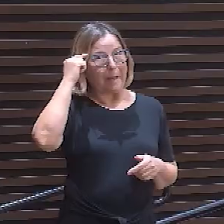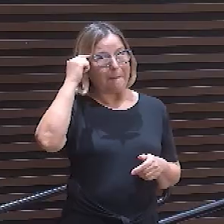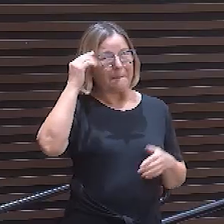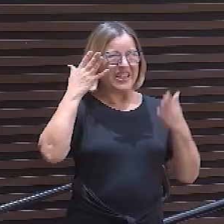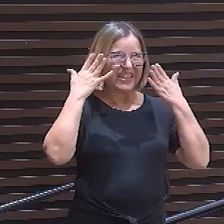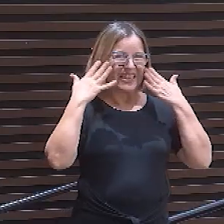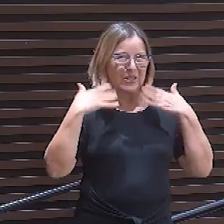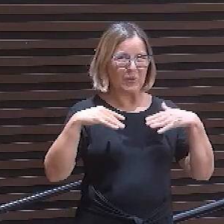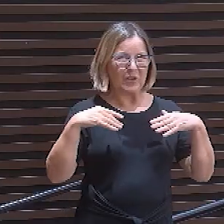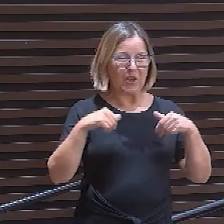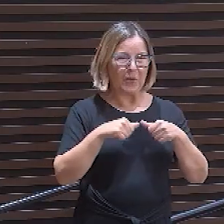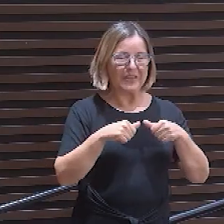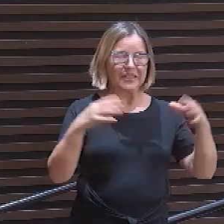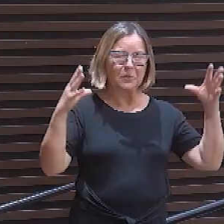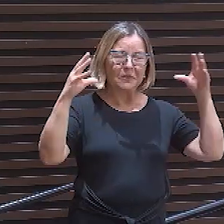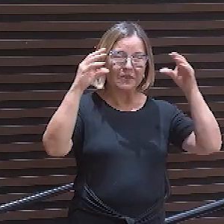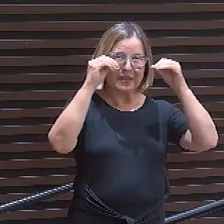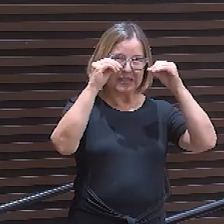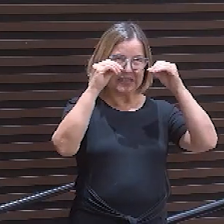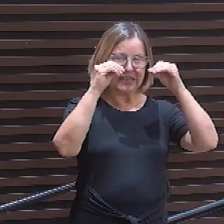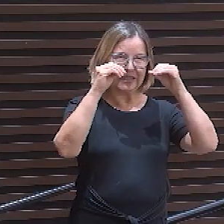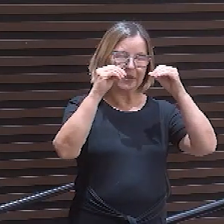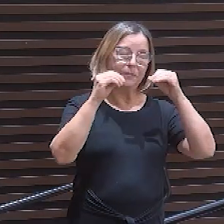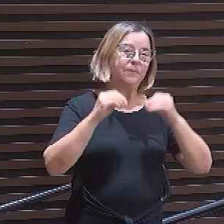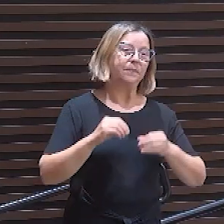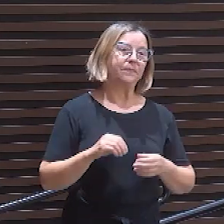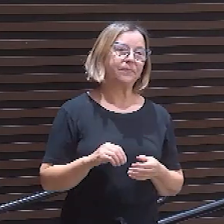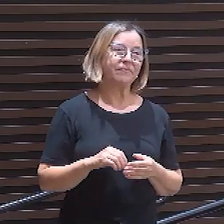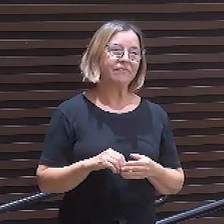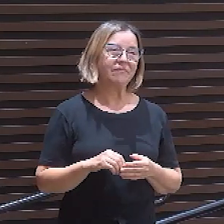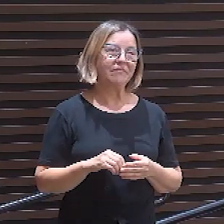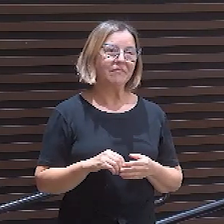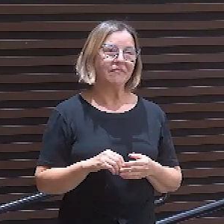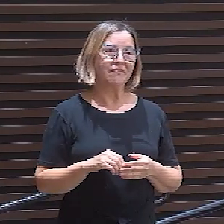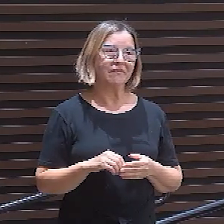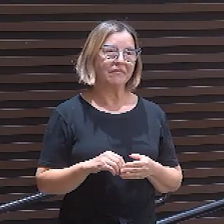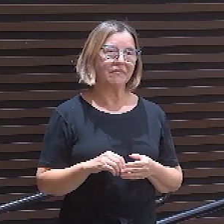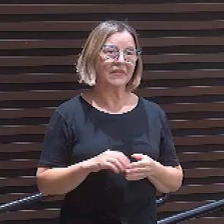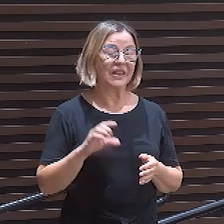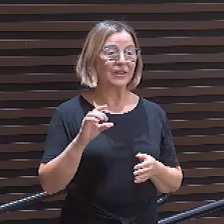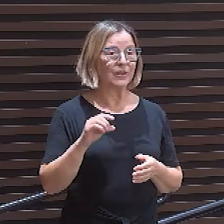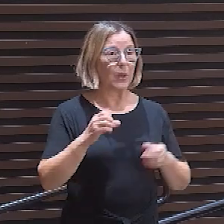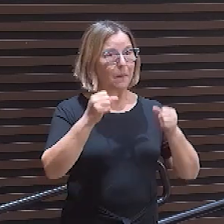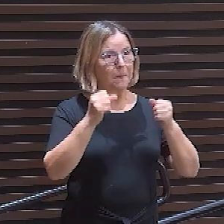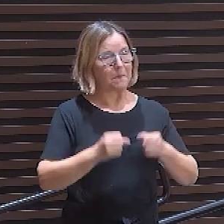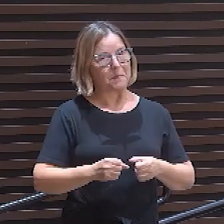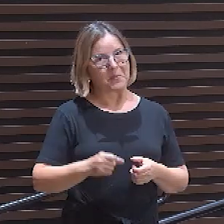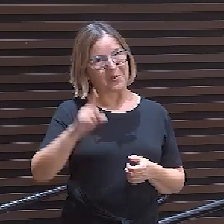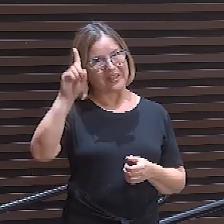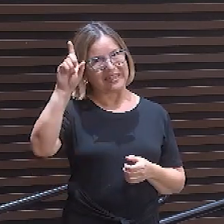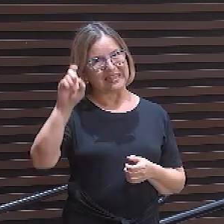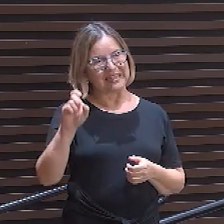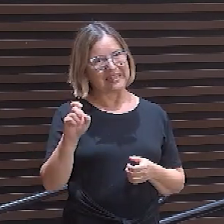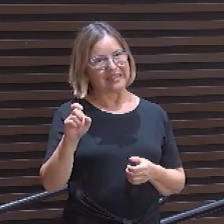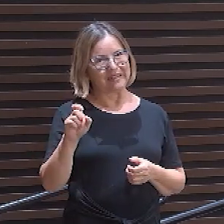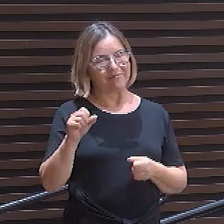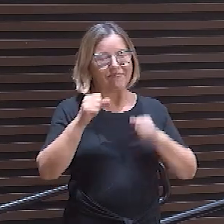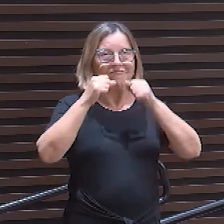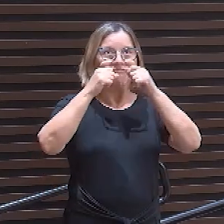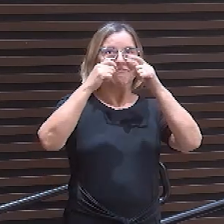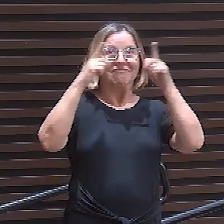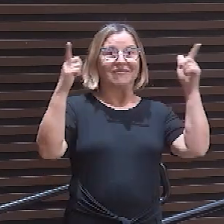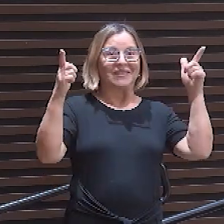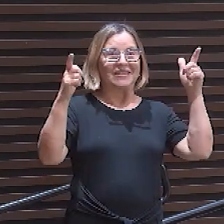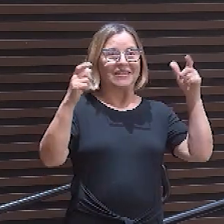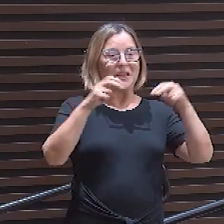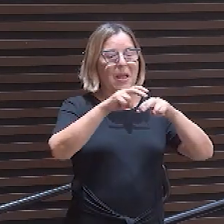está obscurecida e somente pode ser despertada pela